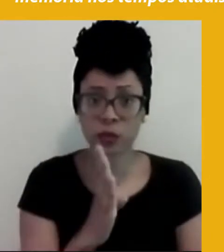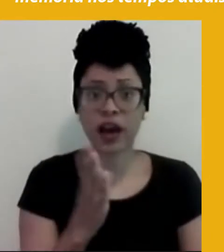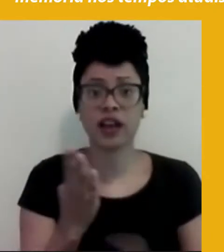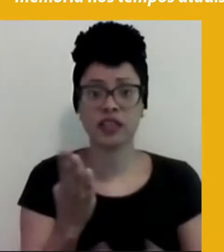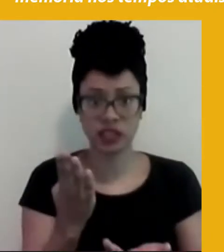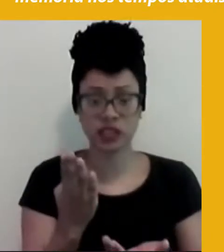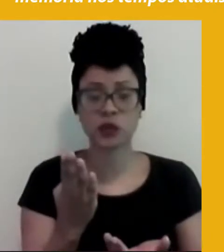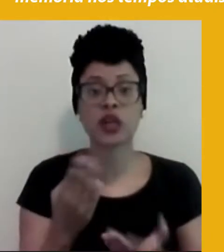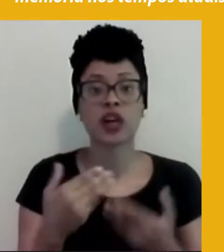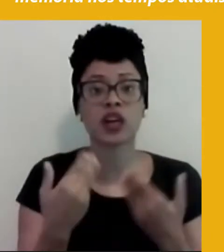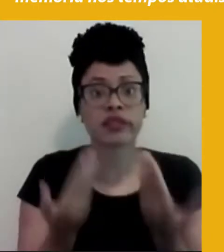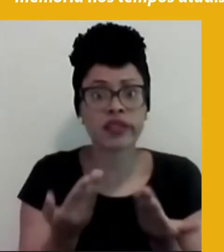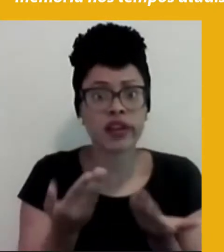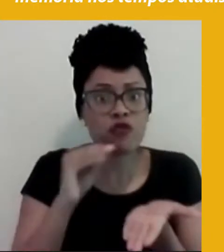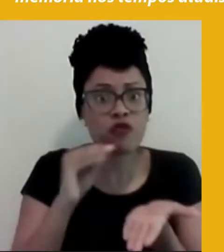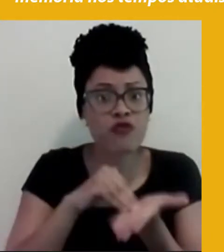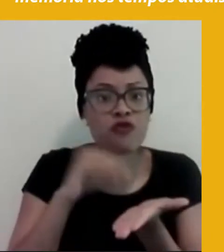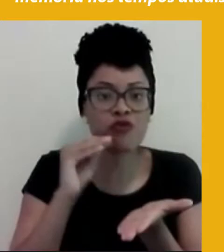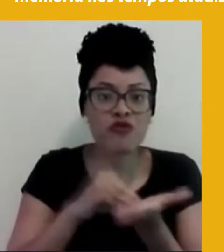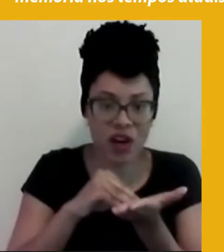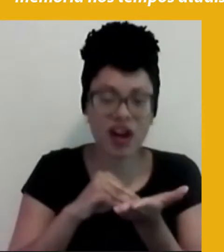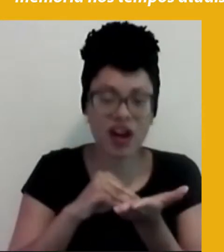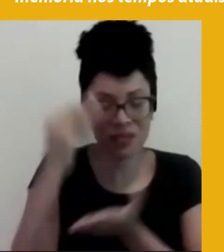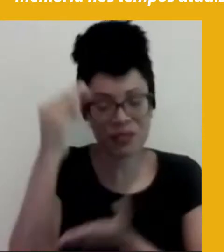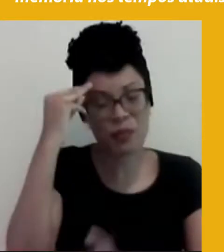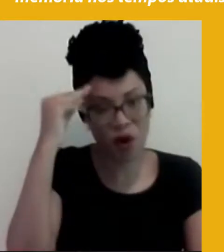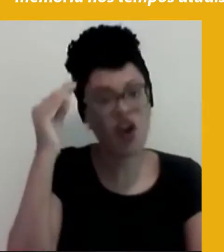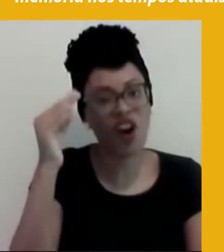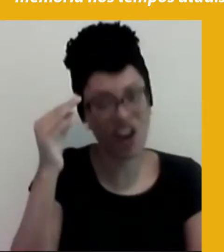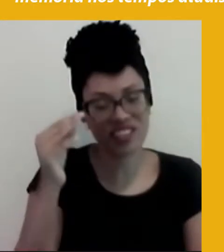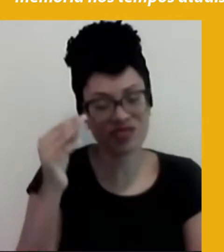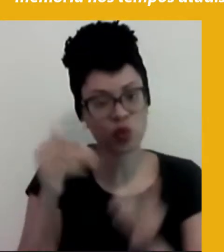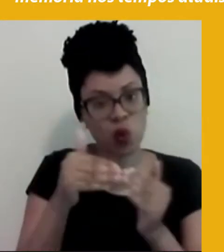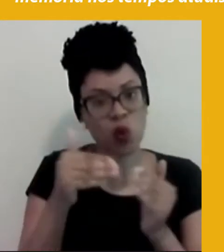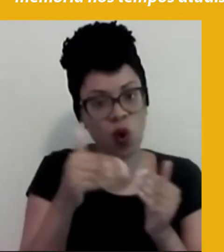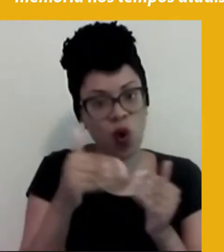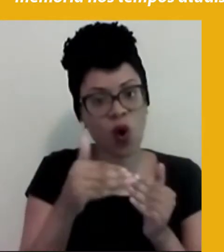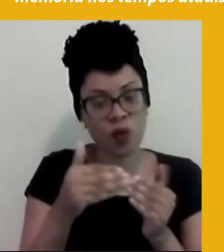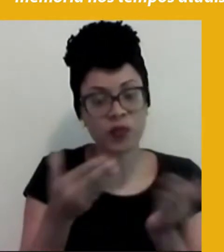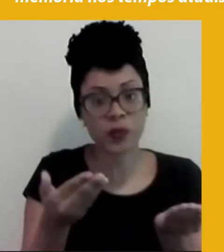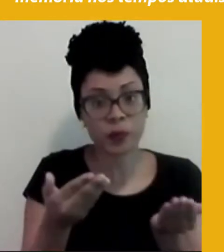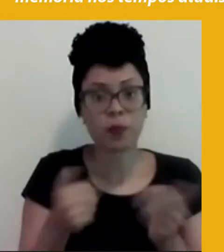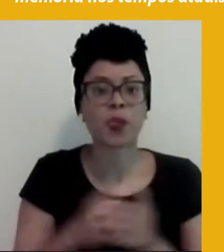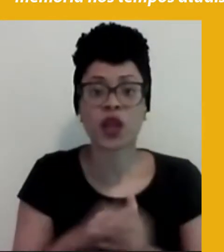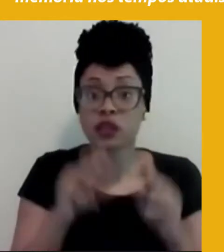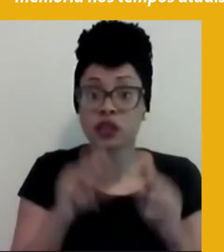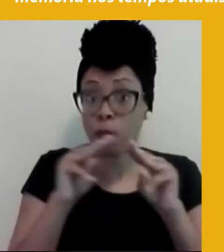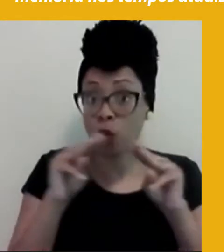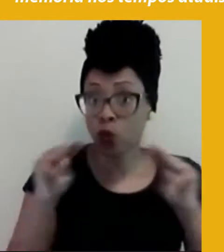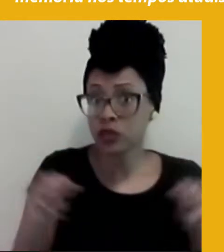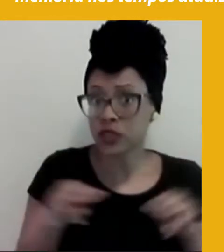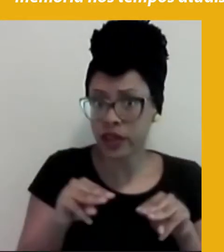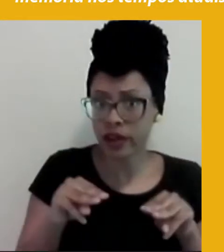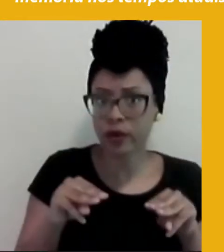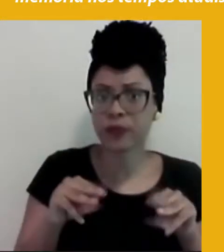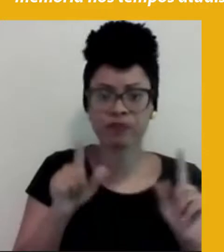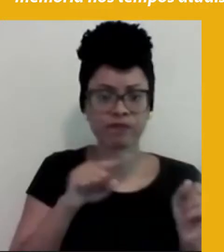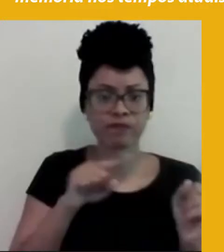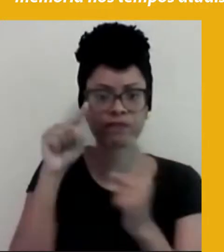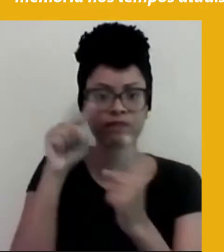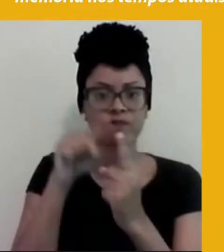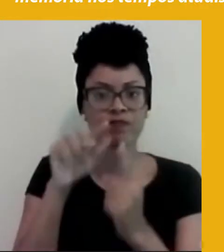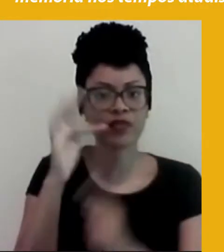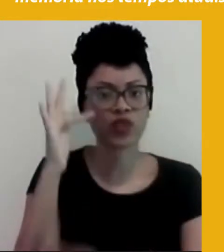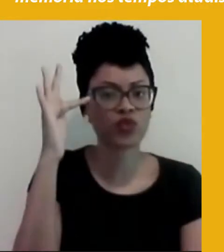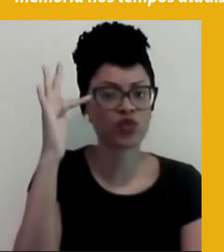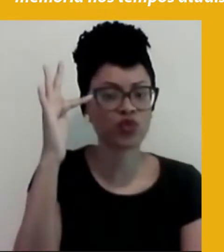devem cumprir. Eu vou logo adiantando que o Museu para o Futuro, e uma coisa que eu tenho ficado muito... isso é uma coisa que